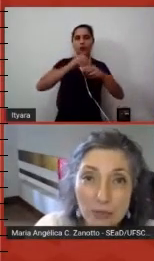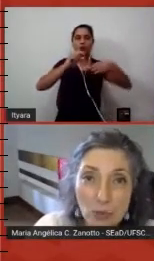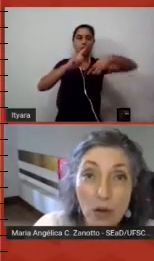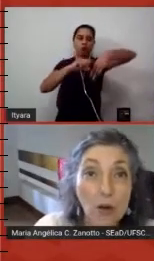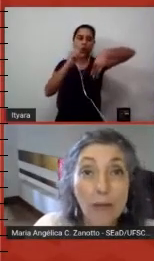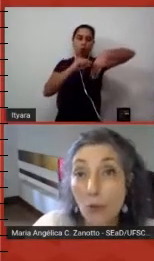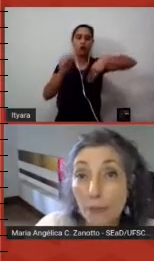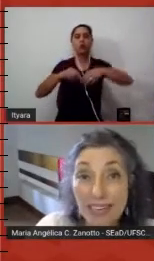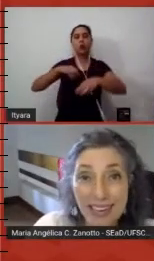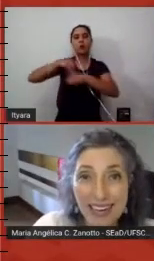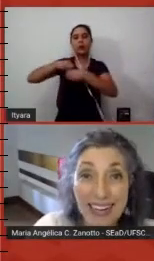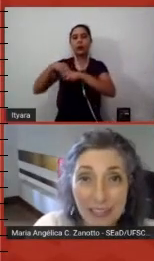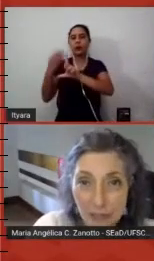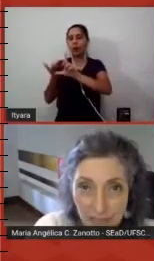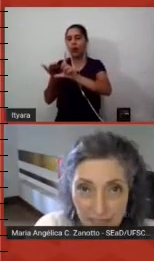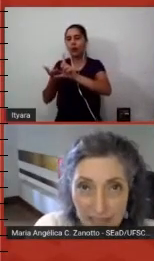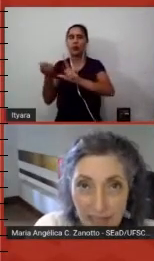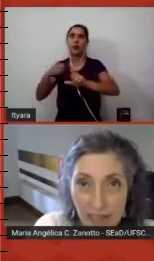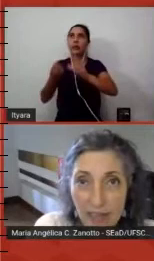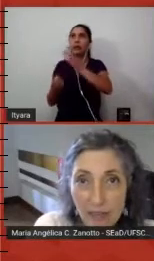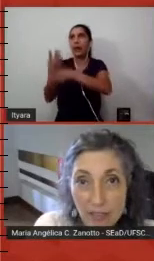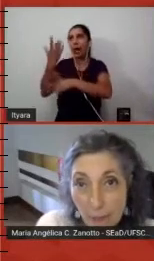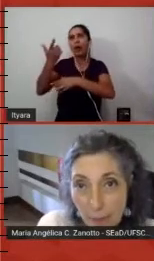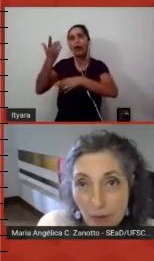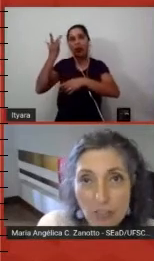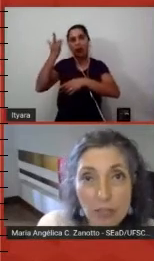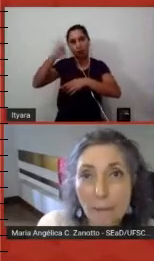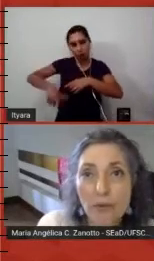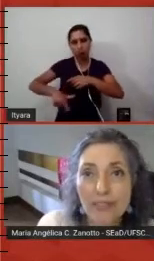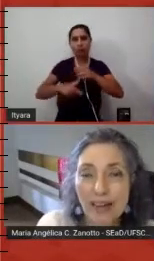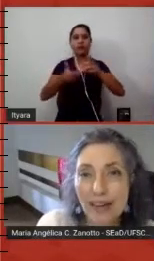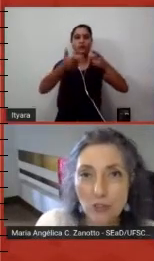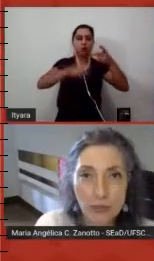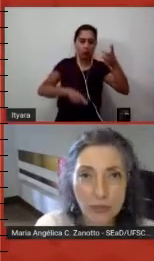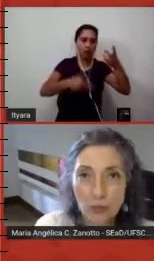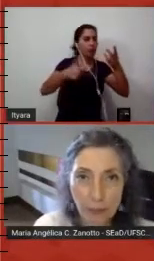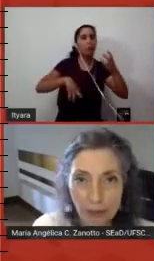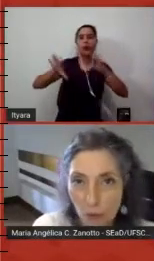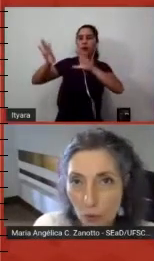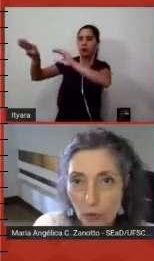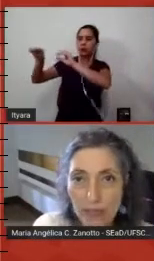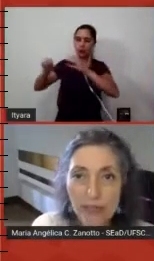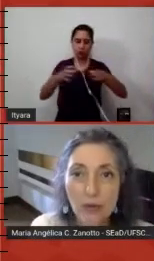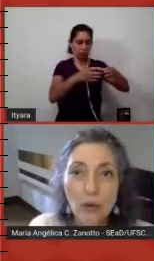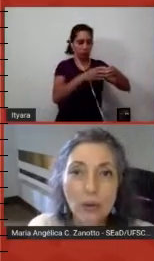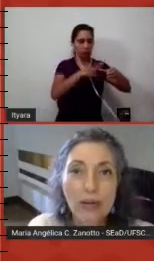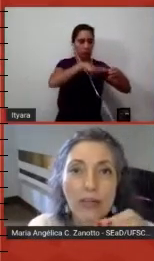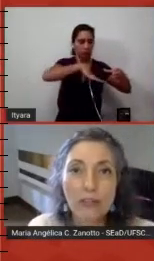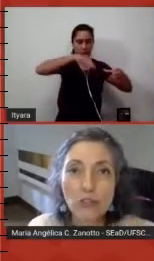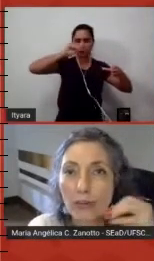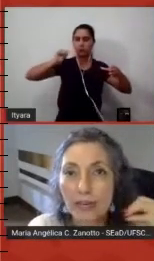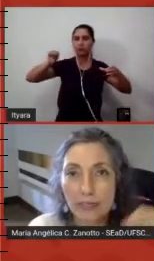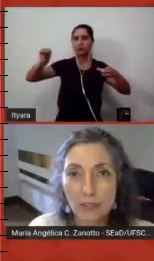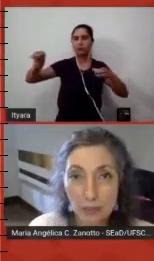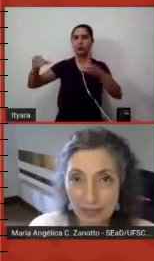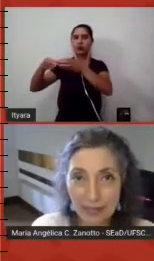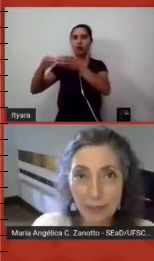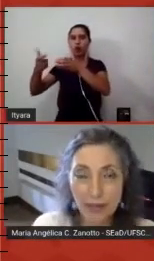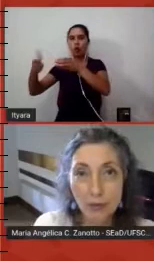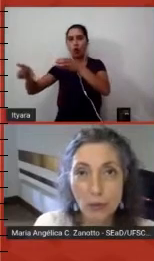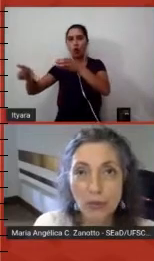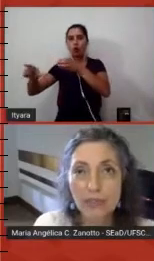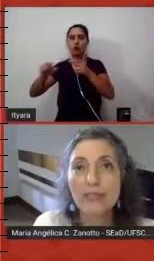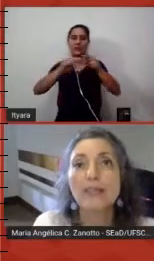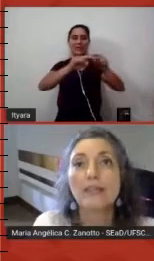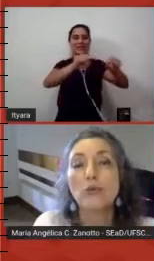ficar criando uma rubrica a cada vez. Você pode importar de uma turma para outra, ou de uma